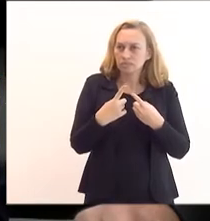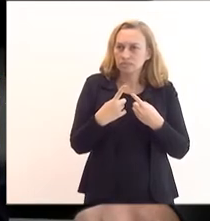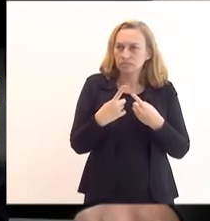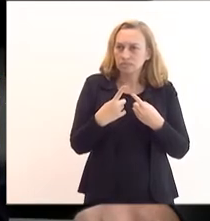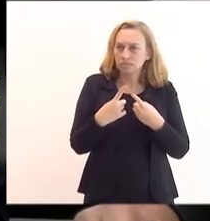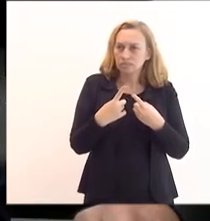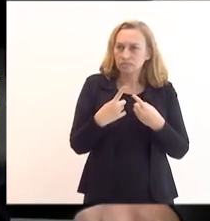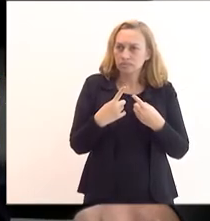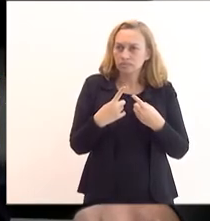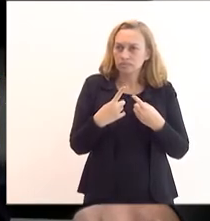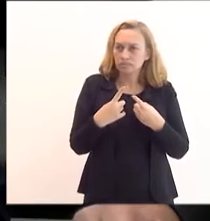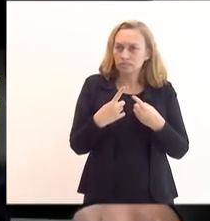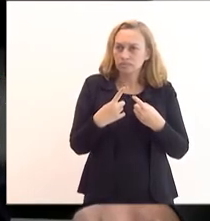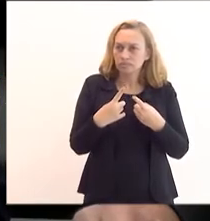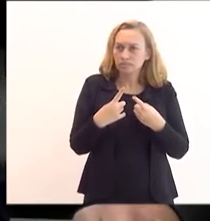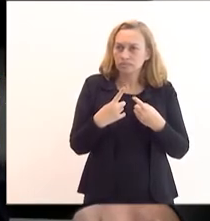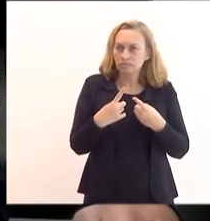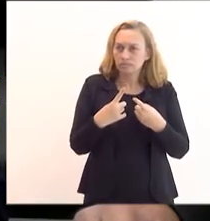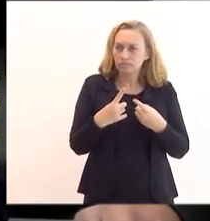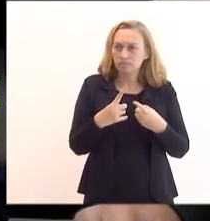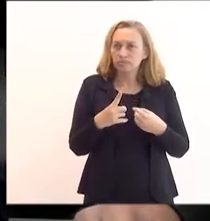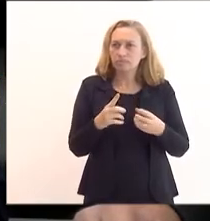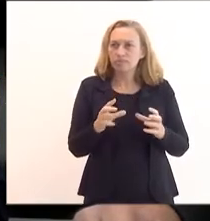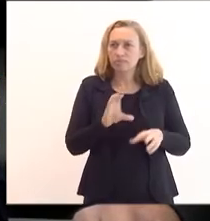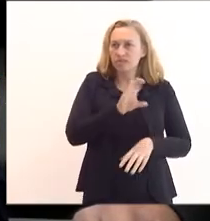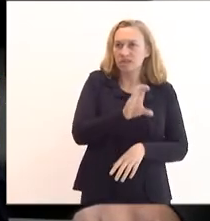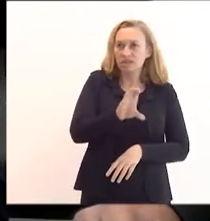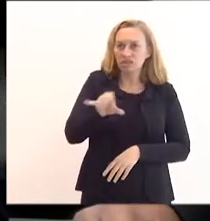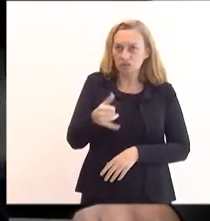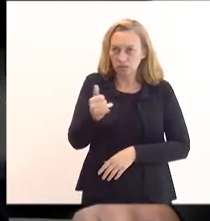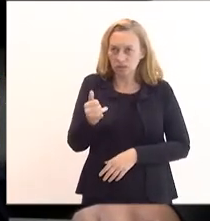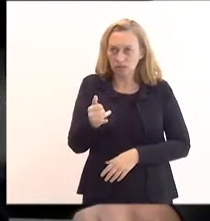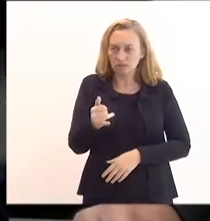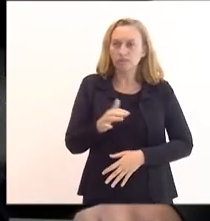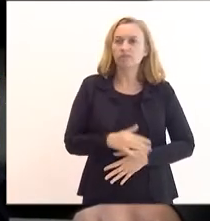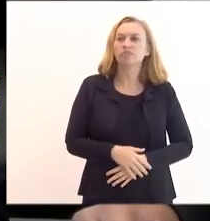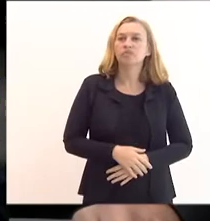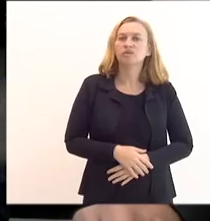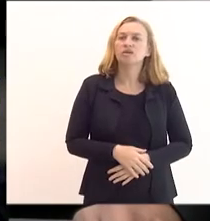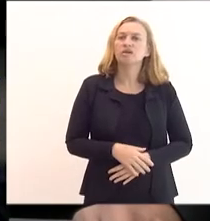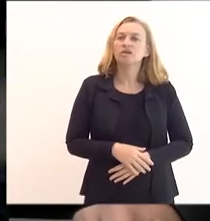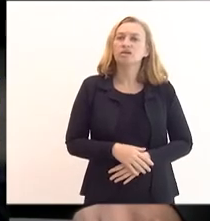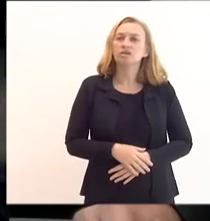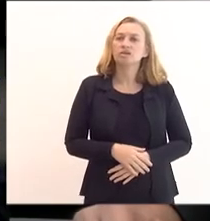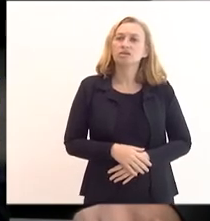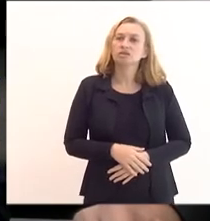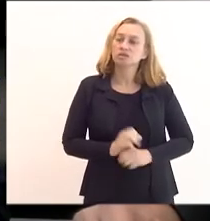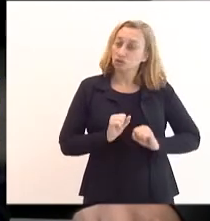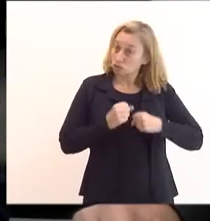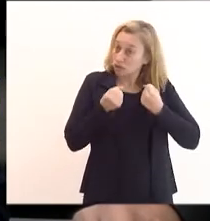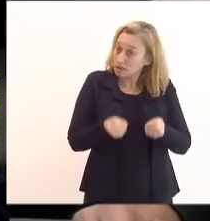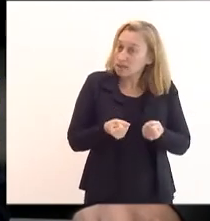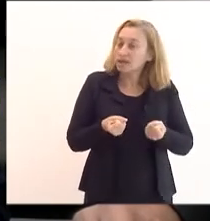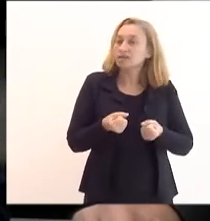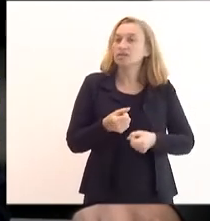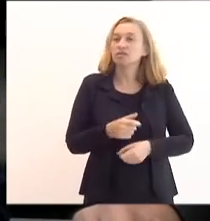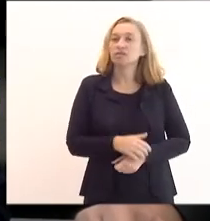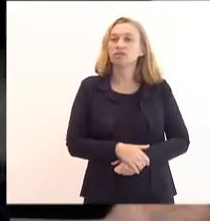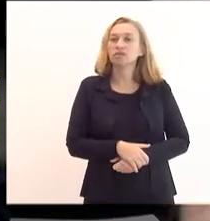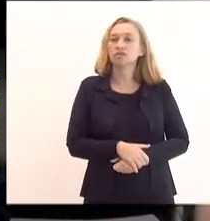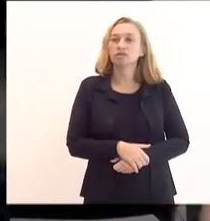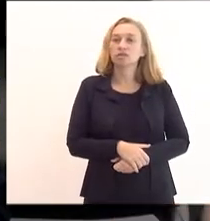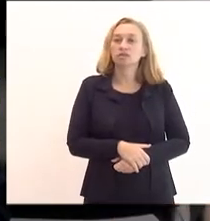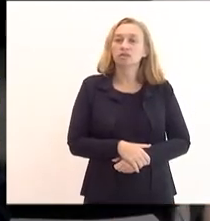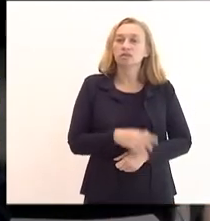para aqui as nossas sessões na CCJ. Tenho tentado dar um parecer